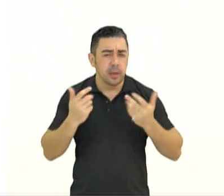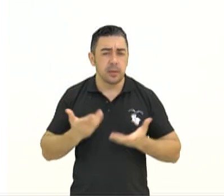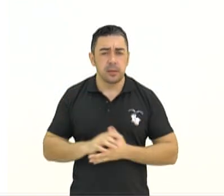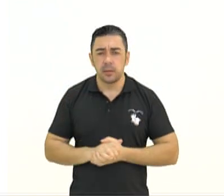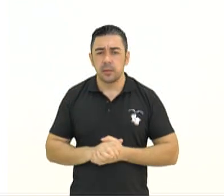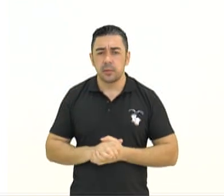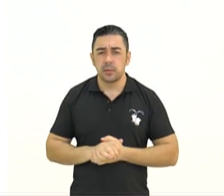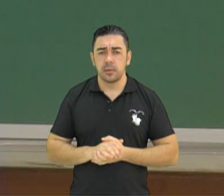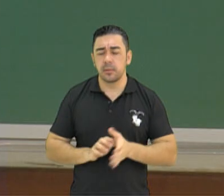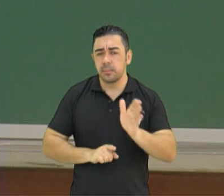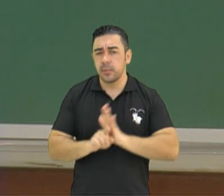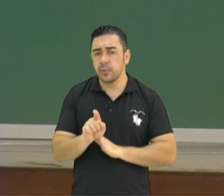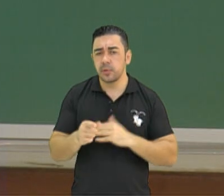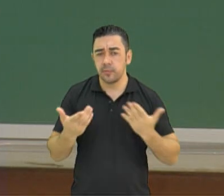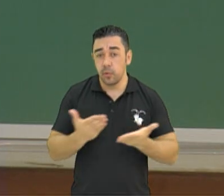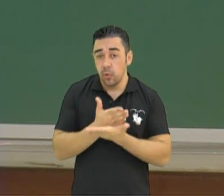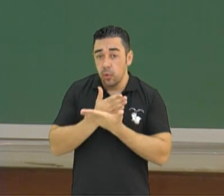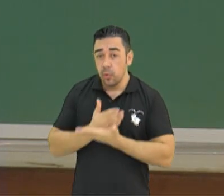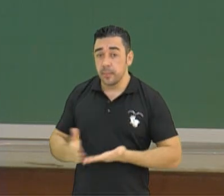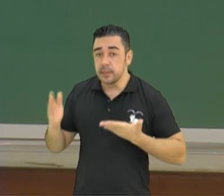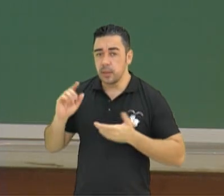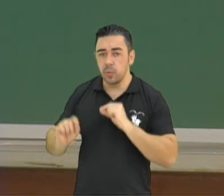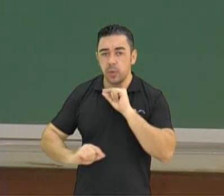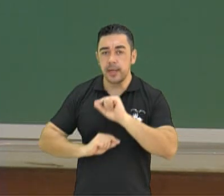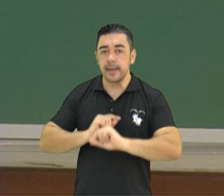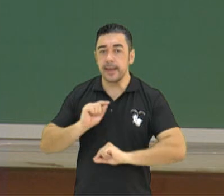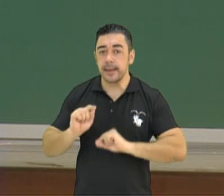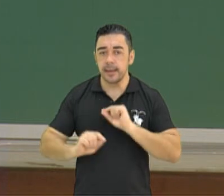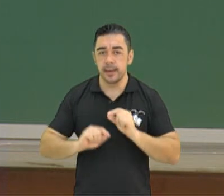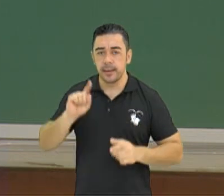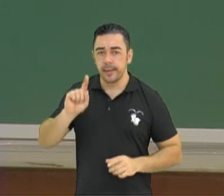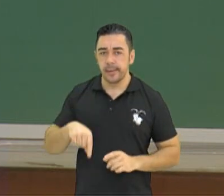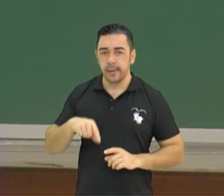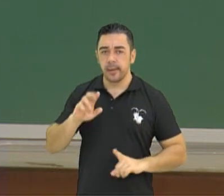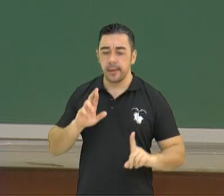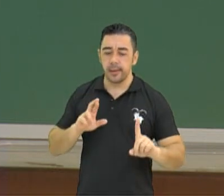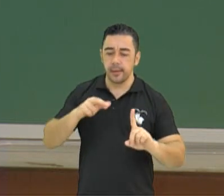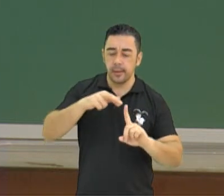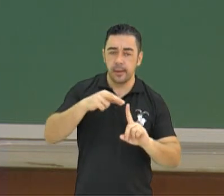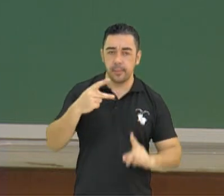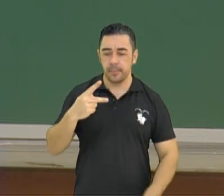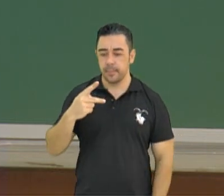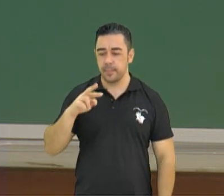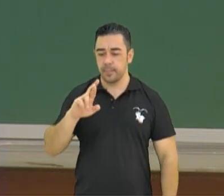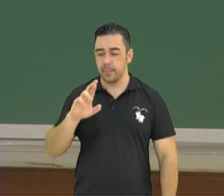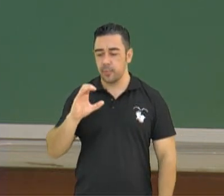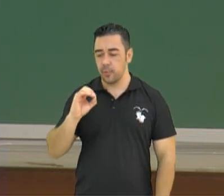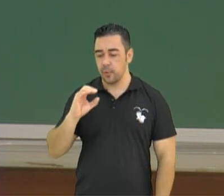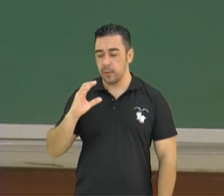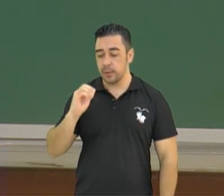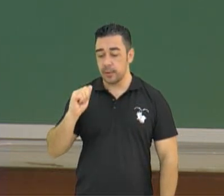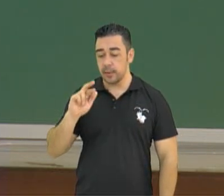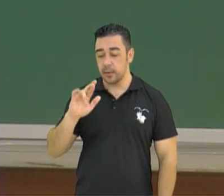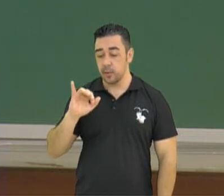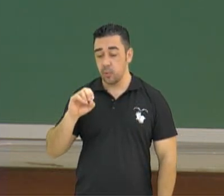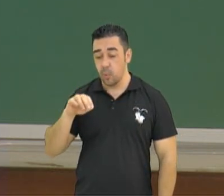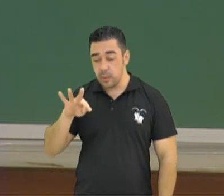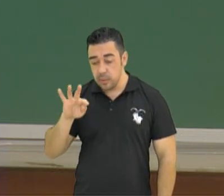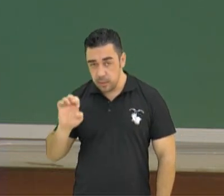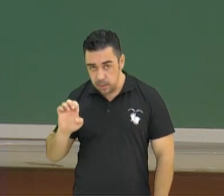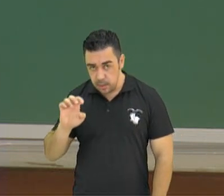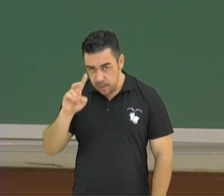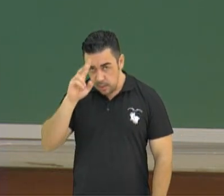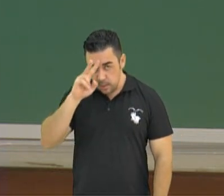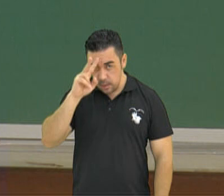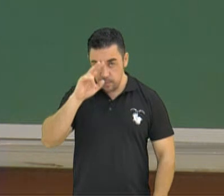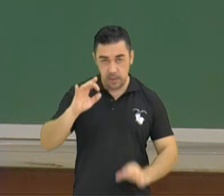gente? Vamos começar primeiro o que é um representante, um ser procarionte. Procarionte lembra pra gente a